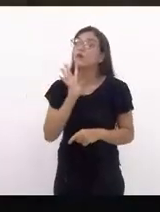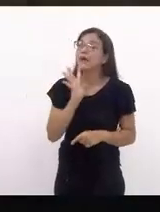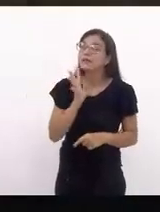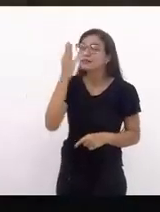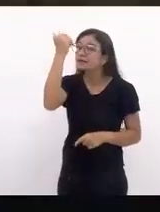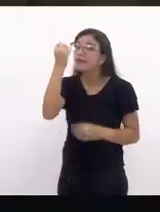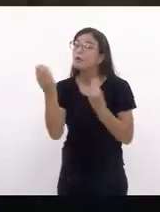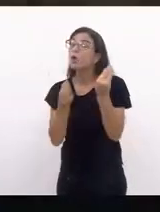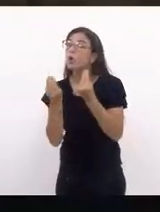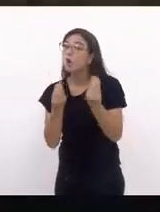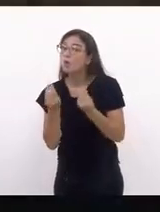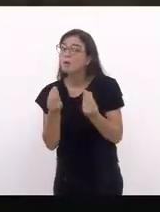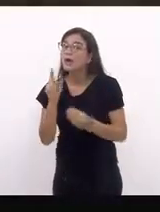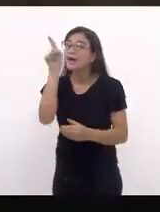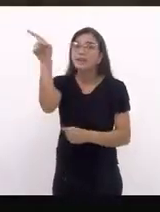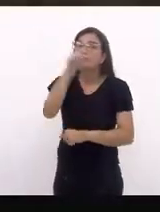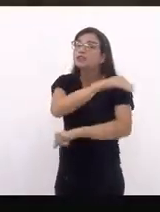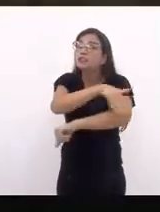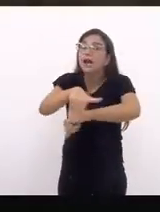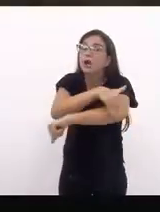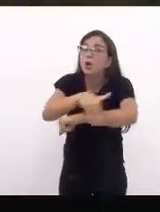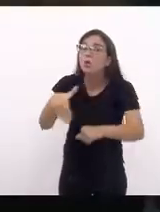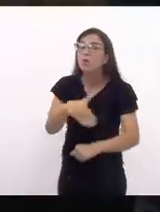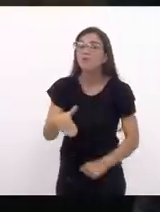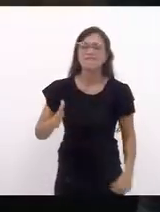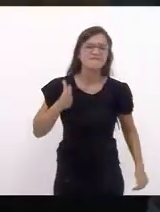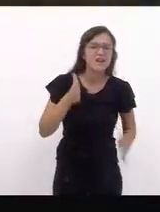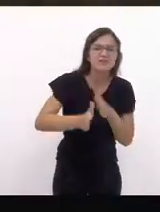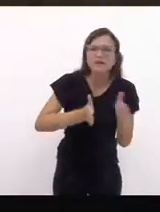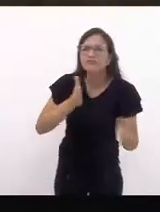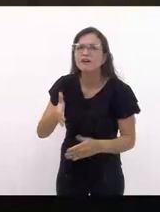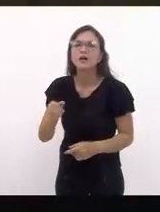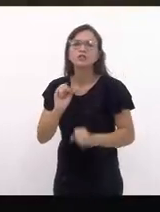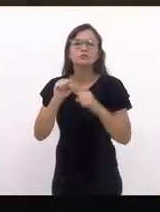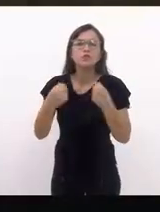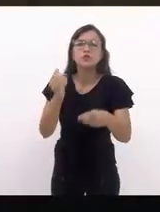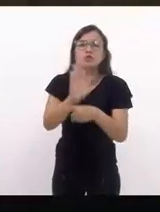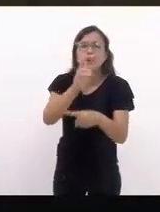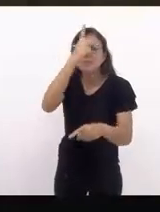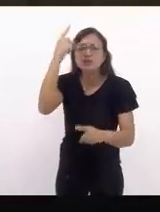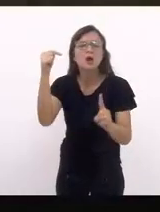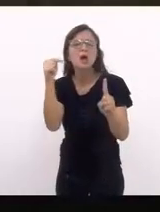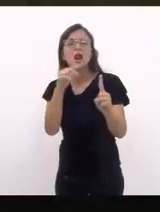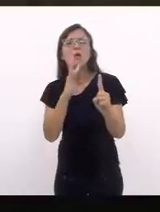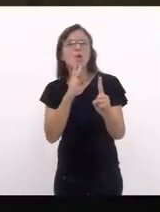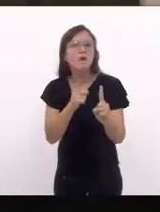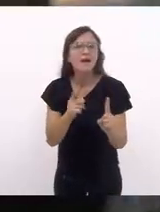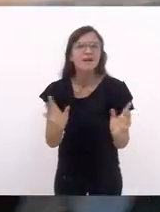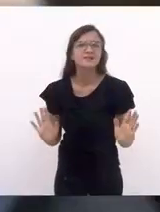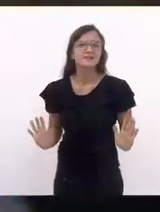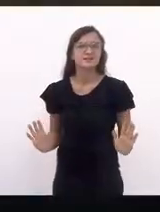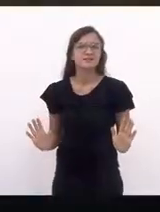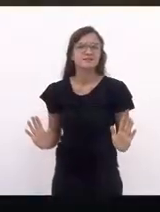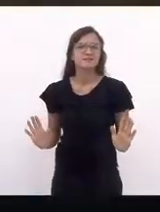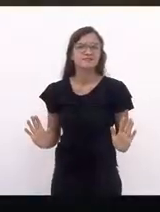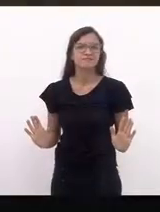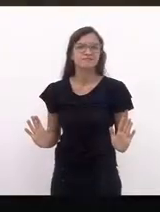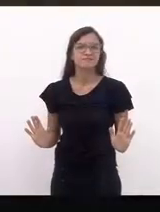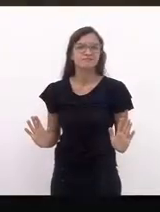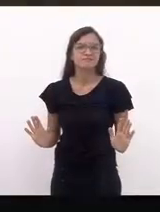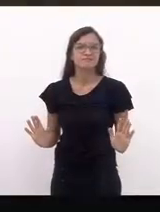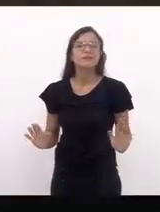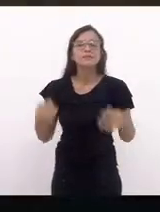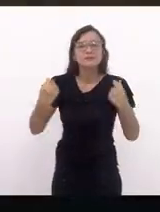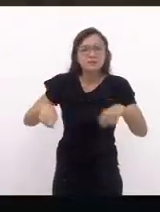pizza guerreiros que vão para as ruas salva-vidas de que nem conhece de quem nem conhece mas